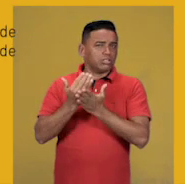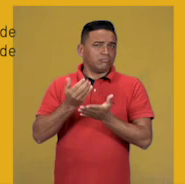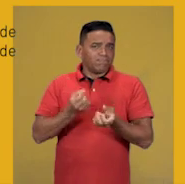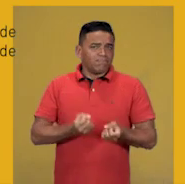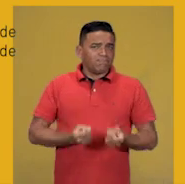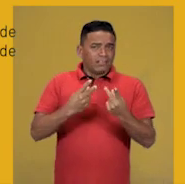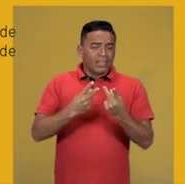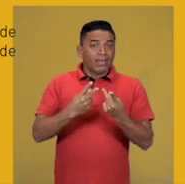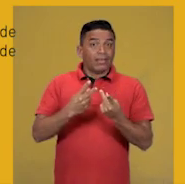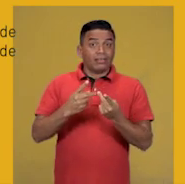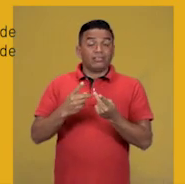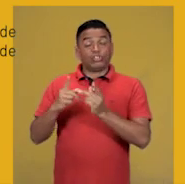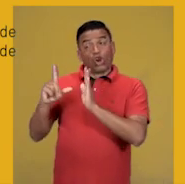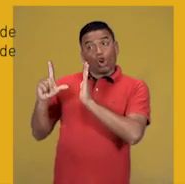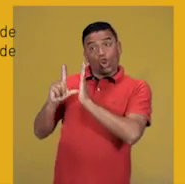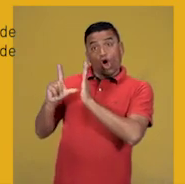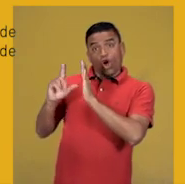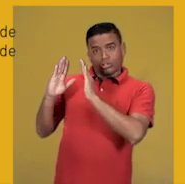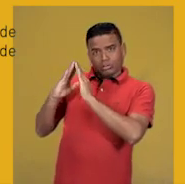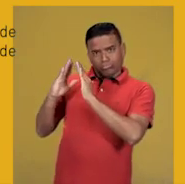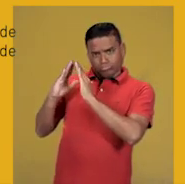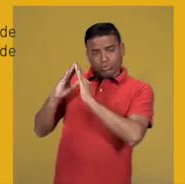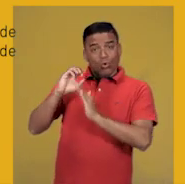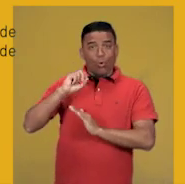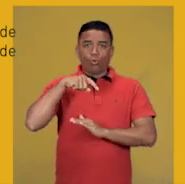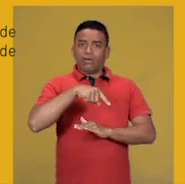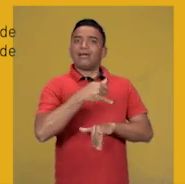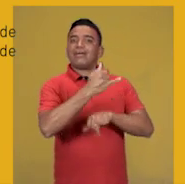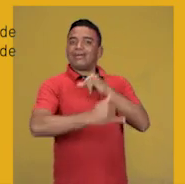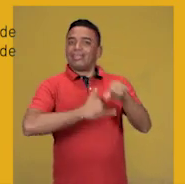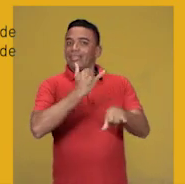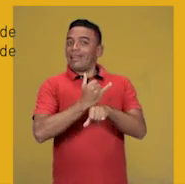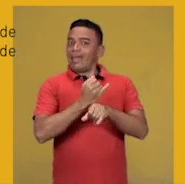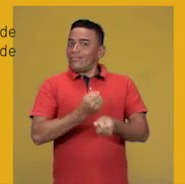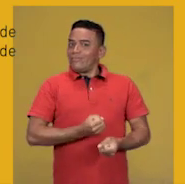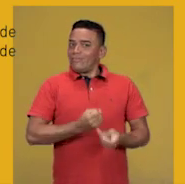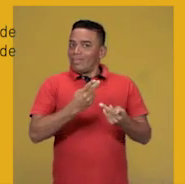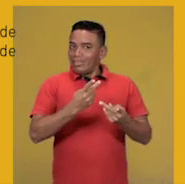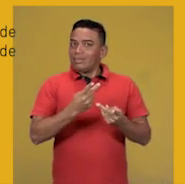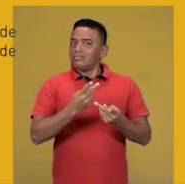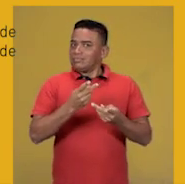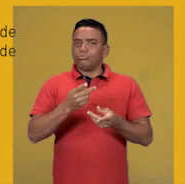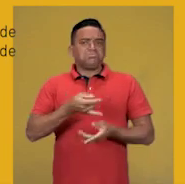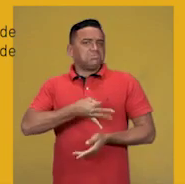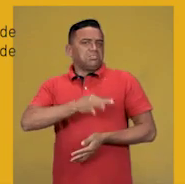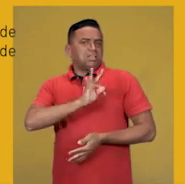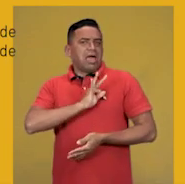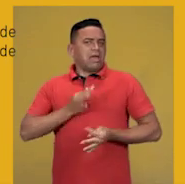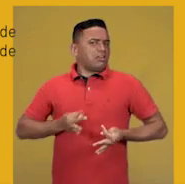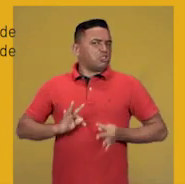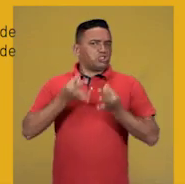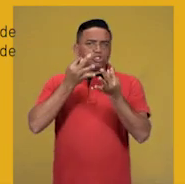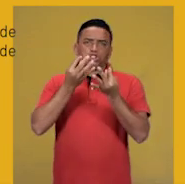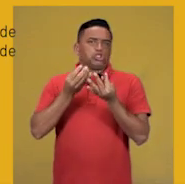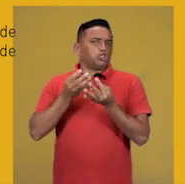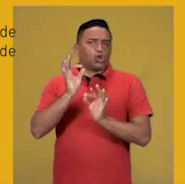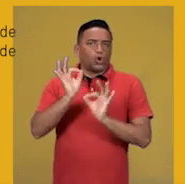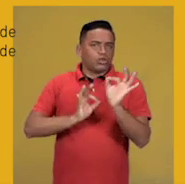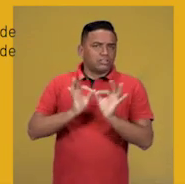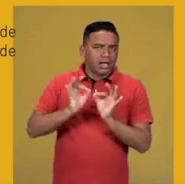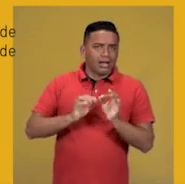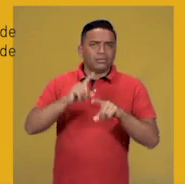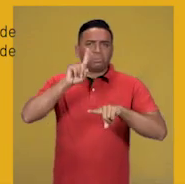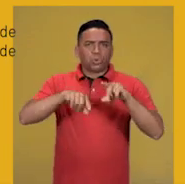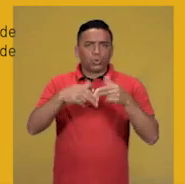em lojas físicas como em lojas digitais, uma variedade de técnicas de merchandising é usada para organizar produtos, comunicar